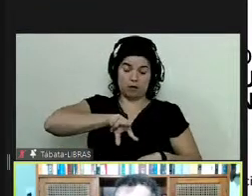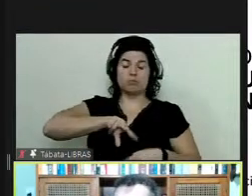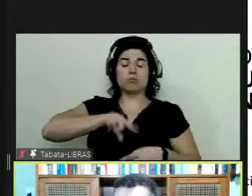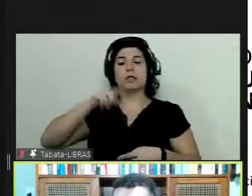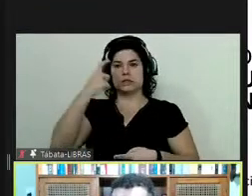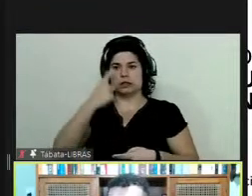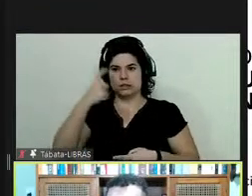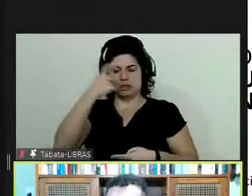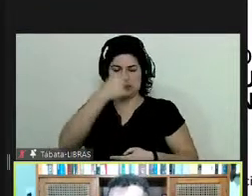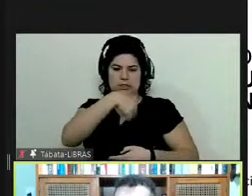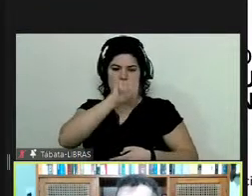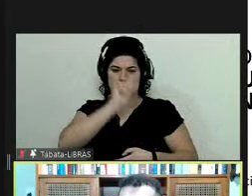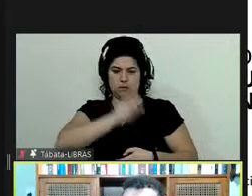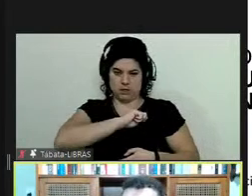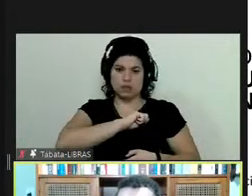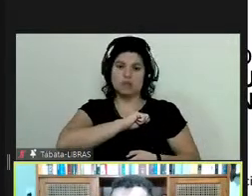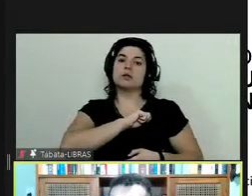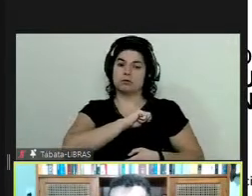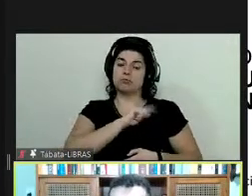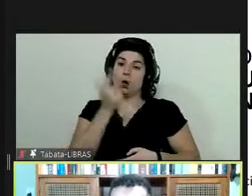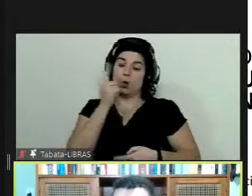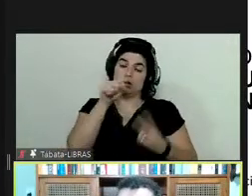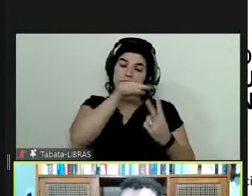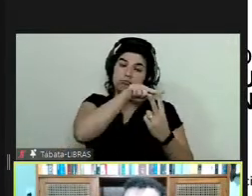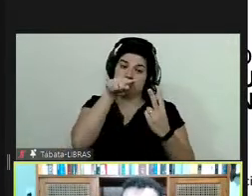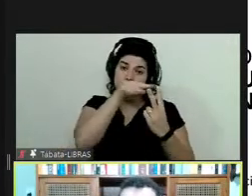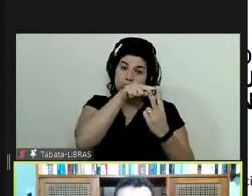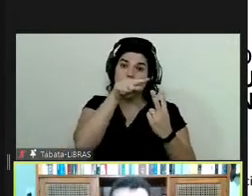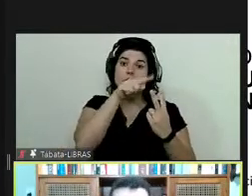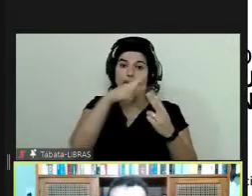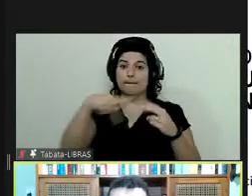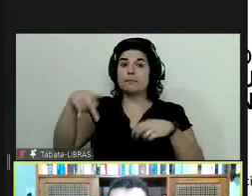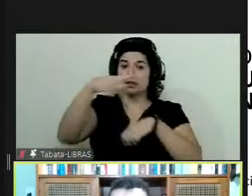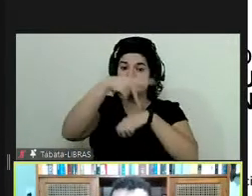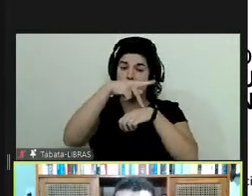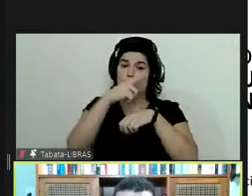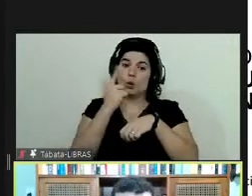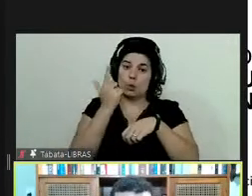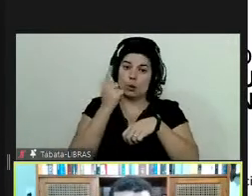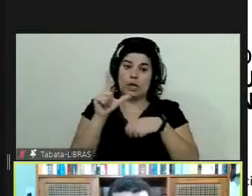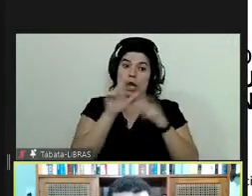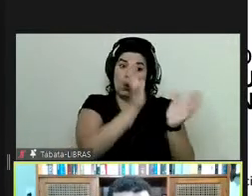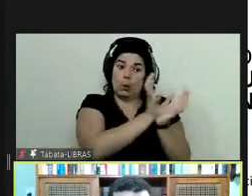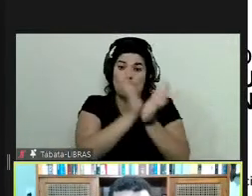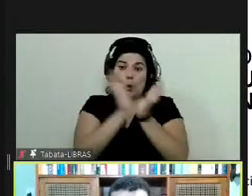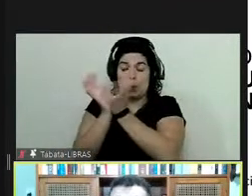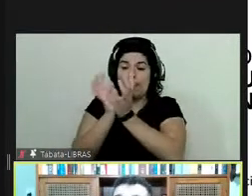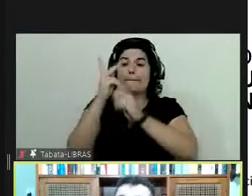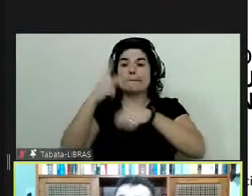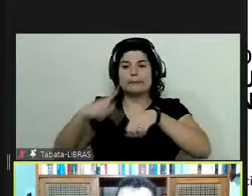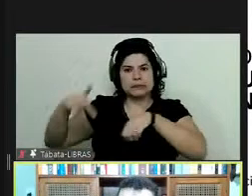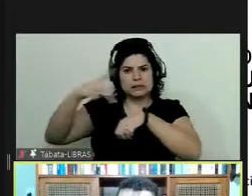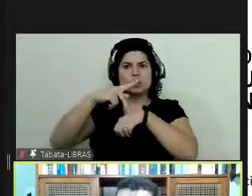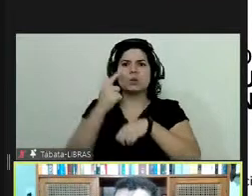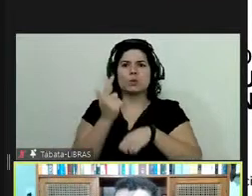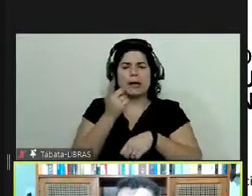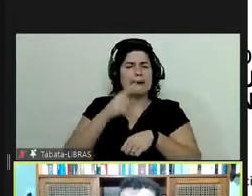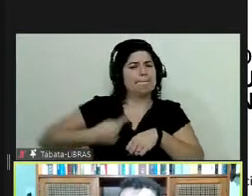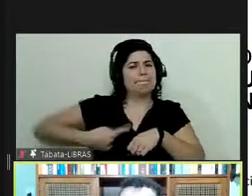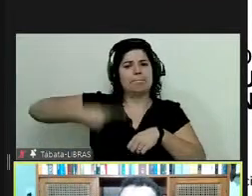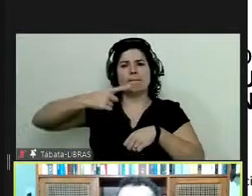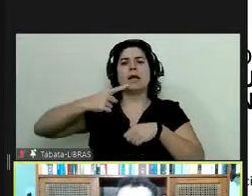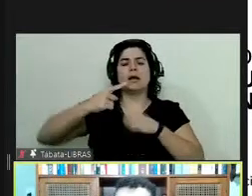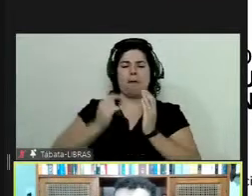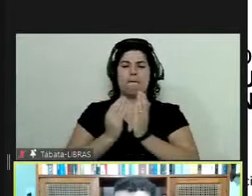u.nu primeiro momento tanto é que foram os dois primeiros os duas grandes nações e vamos pensar assim os dois grandes países que saíram primeiro